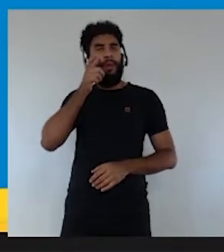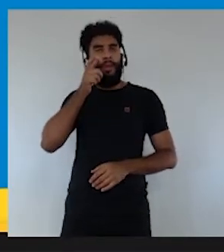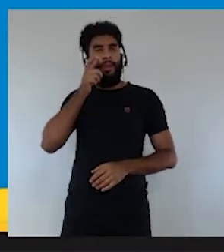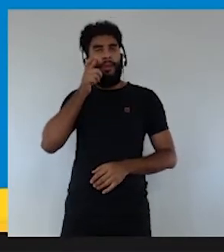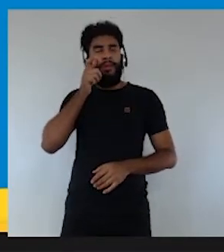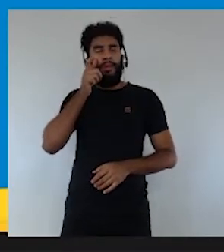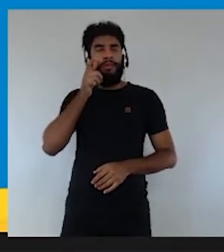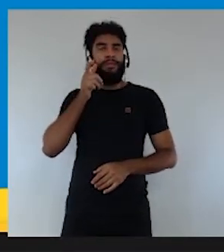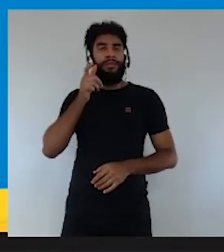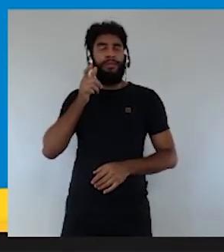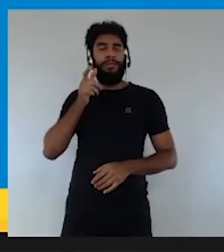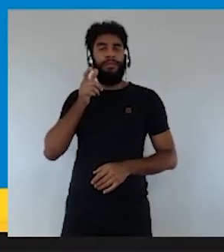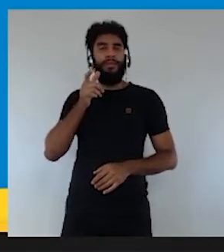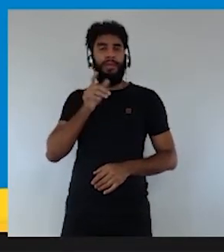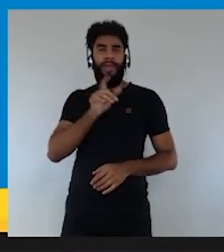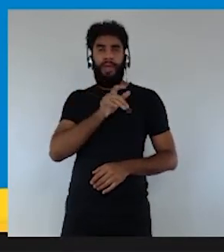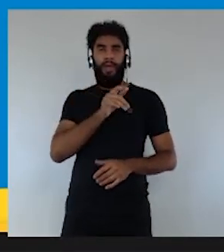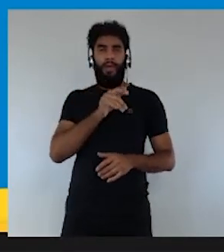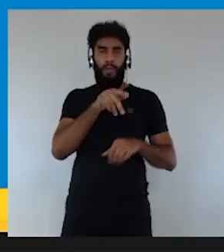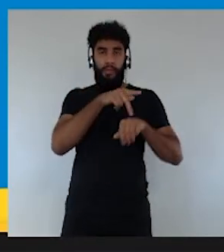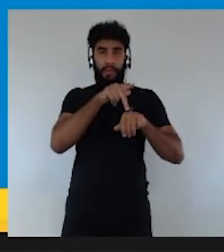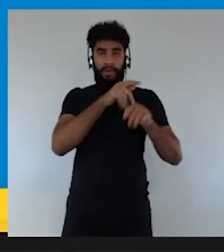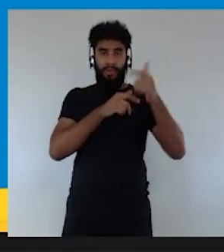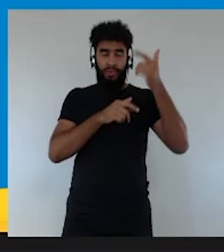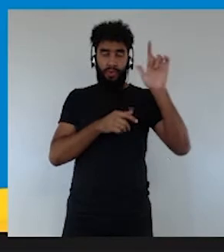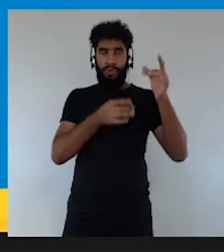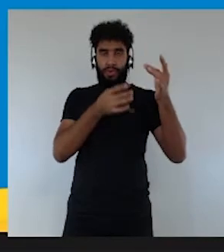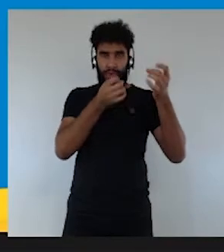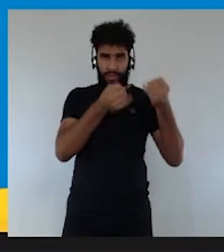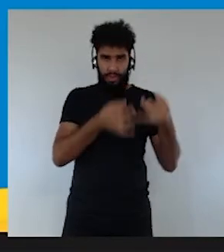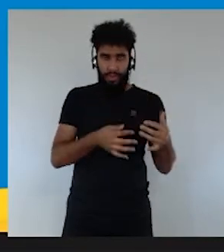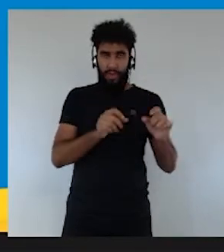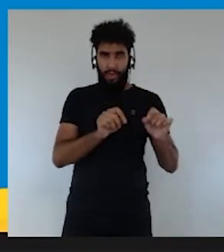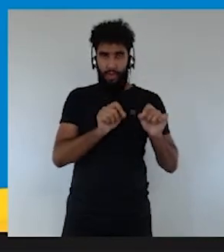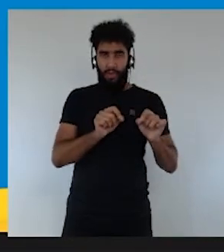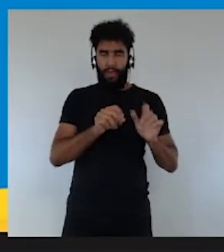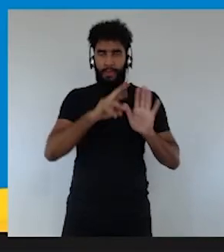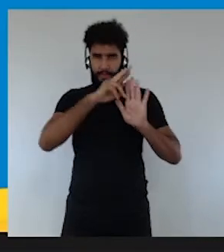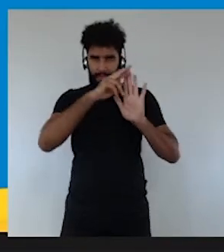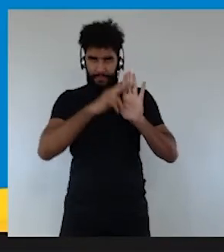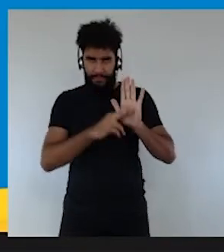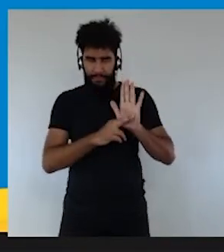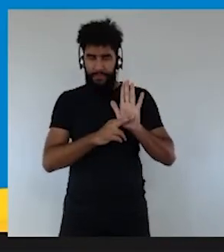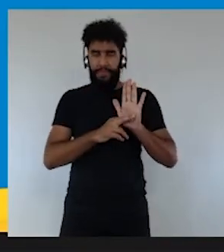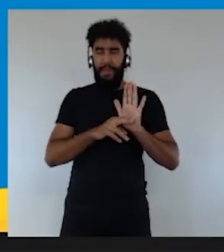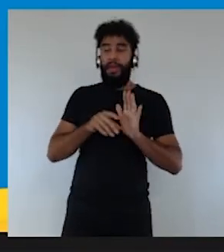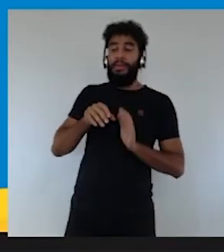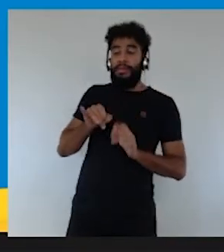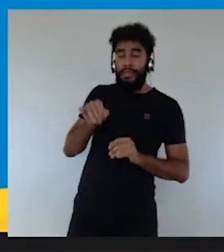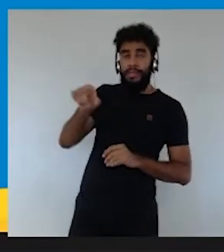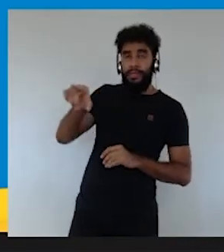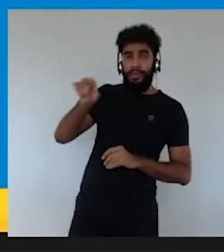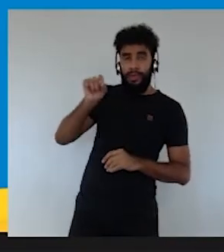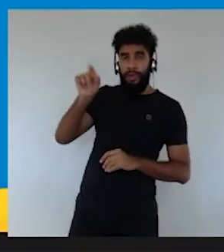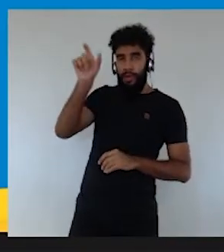as guidelines dizem, que esse protocolo diz, é o seguinte: você escolhe árbitro, quando você vai eleger árbitro, você elege árbitro